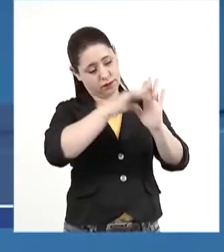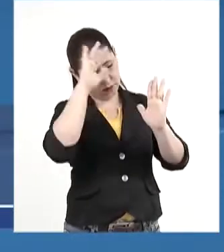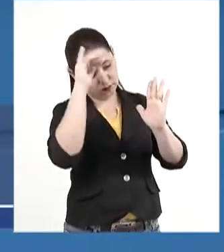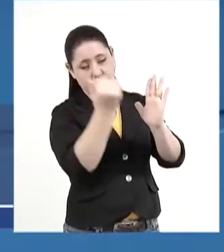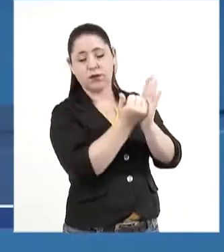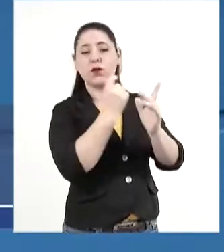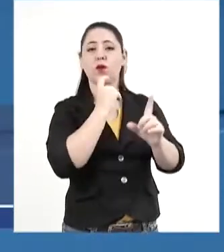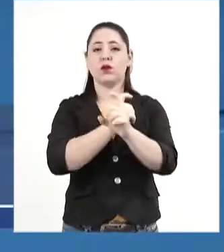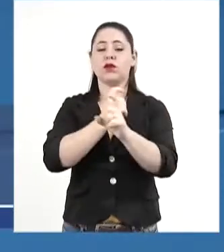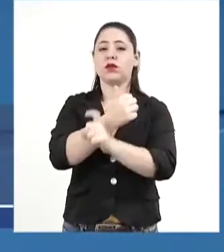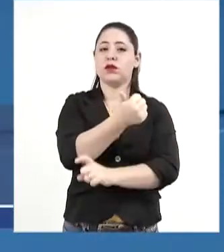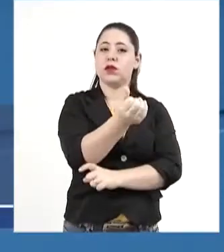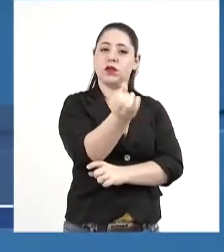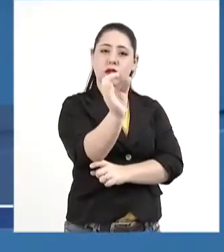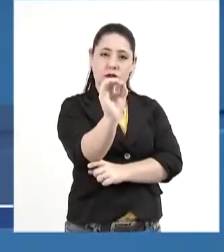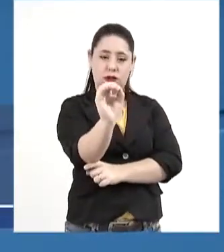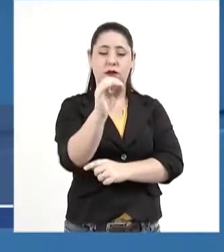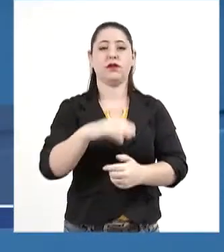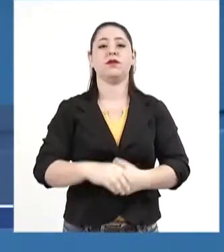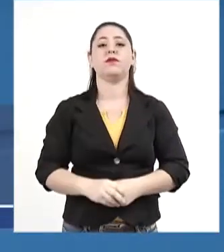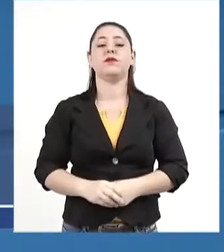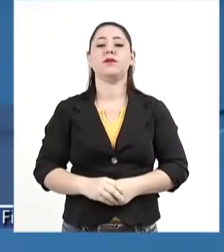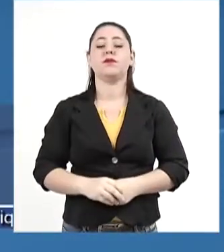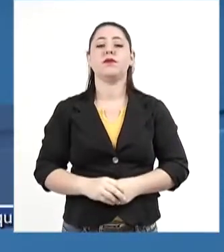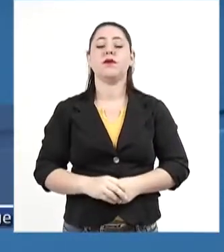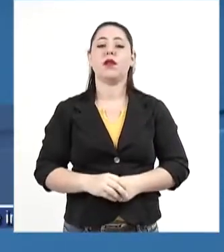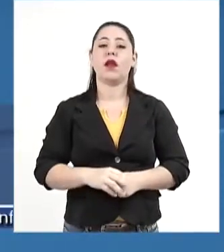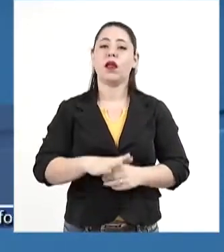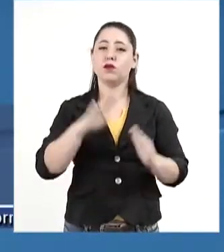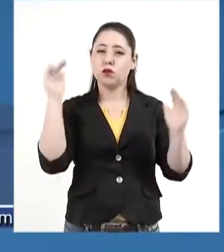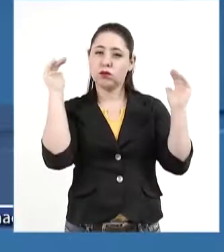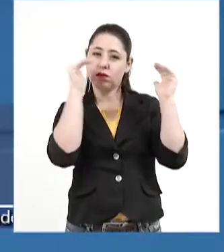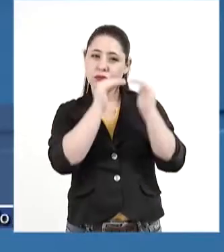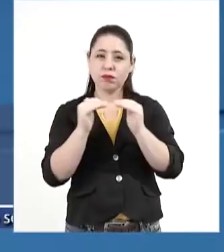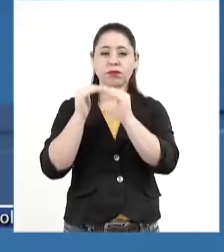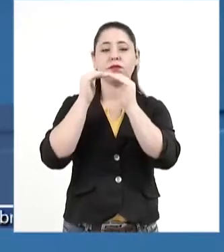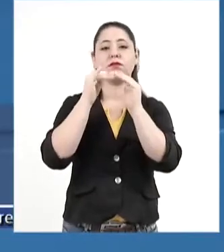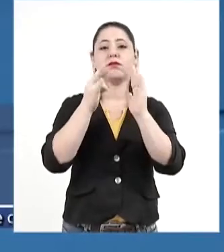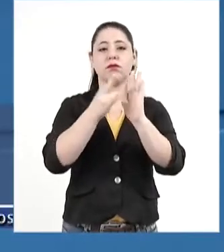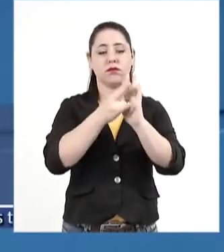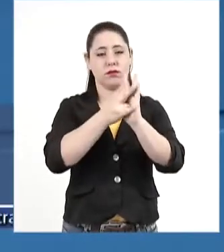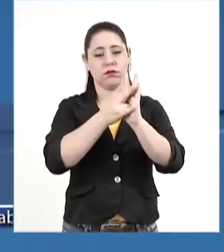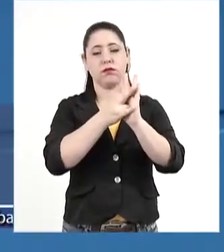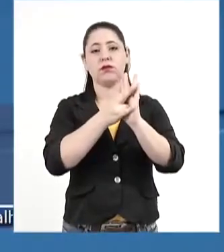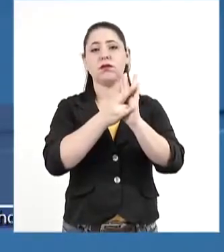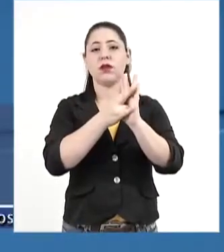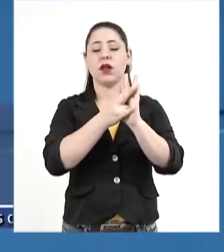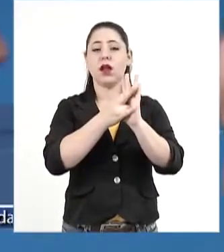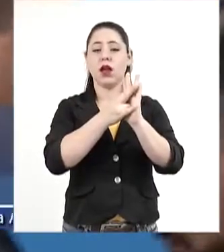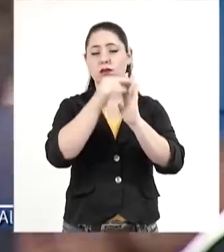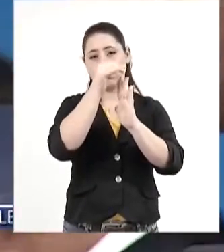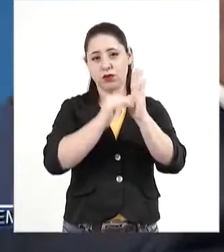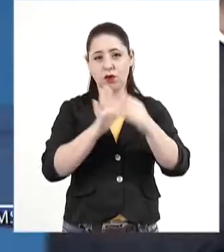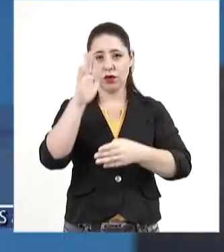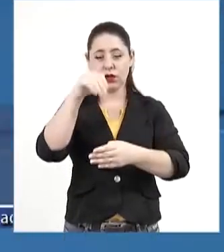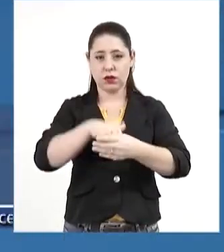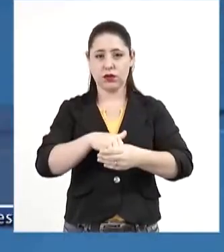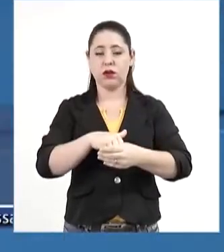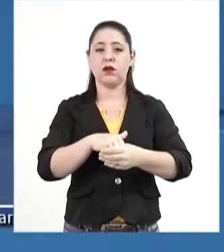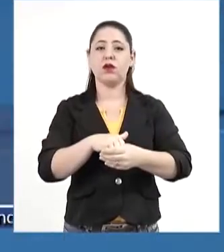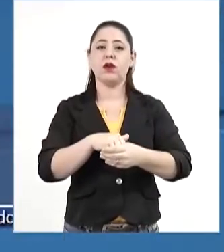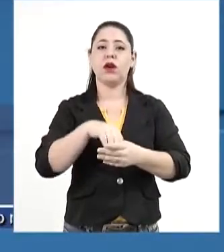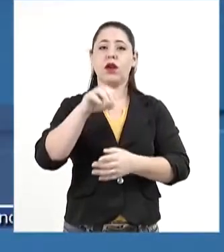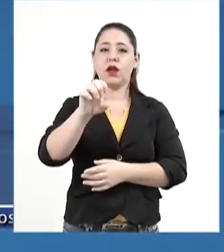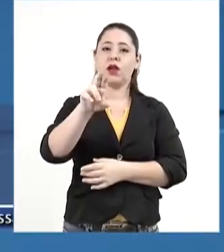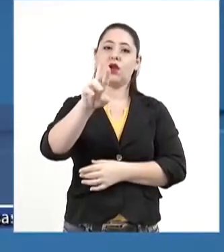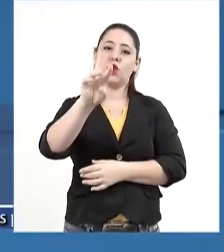artigo 160 da consolidação do regimento interno, para que seja encaminhado expediente desse Poder Legislativo ao senhor Euro